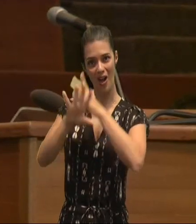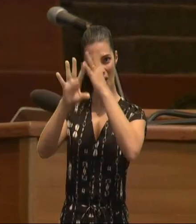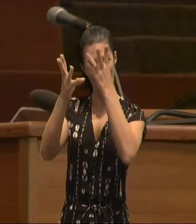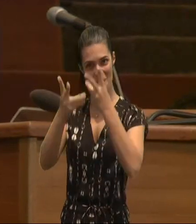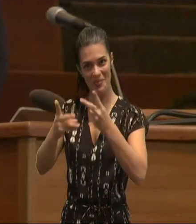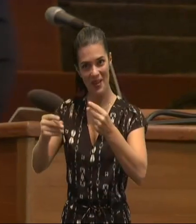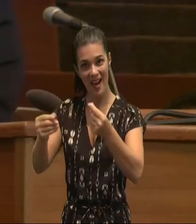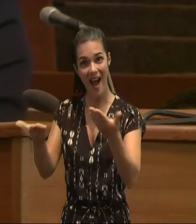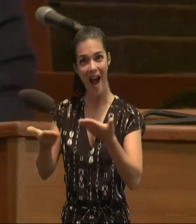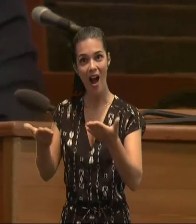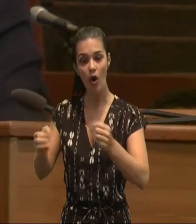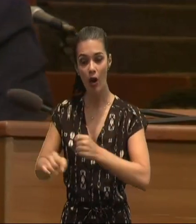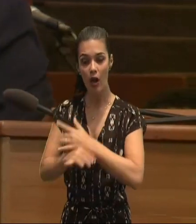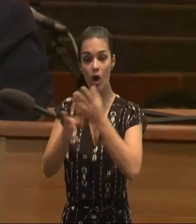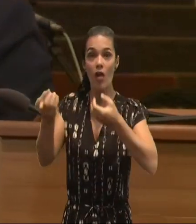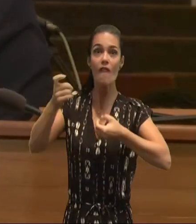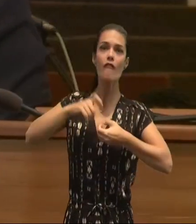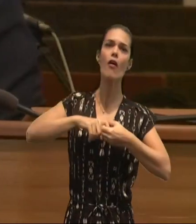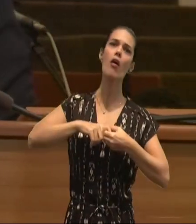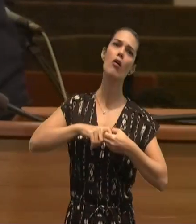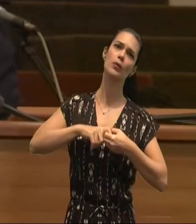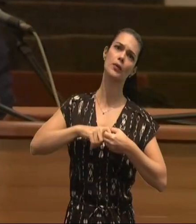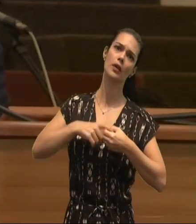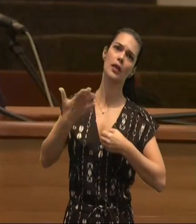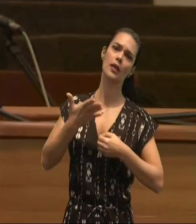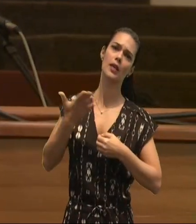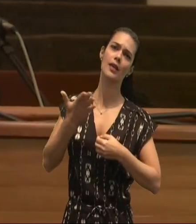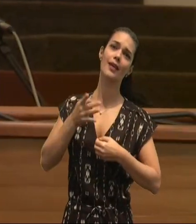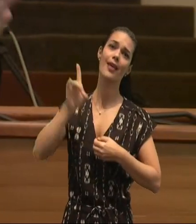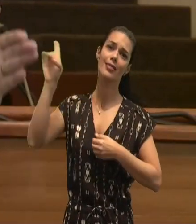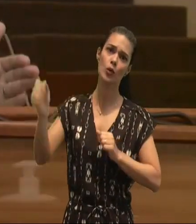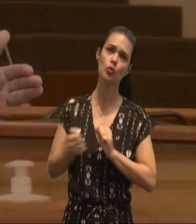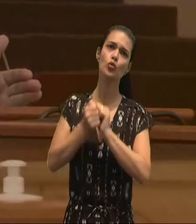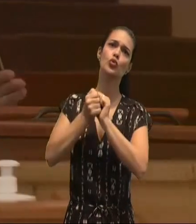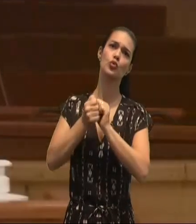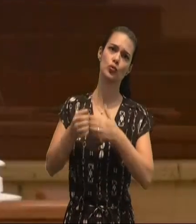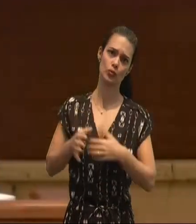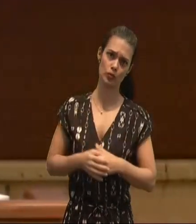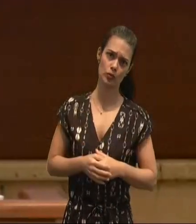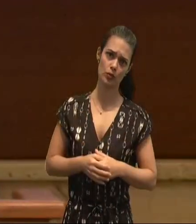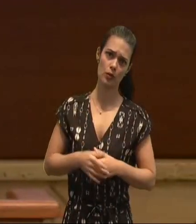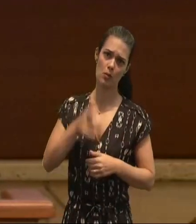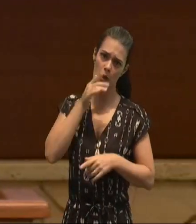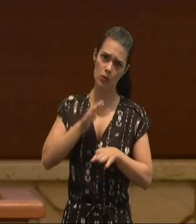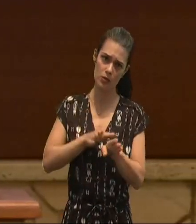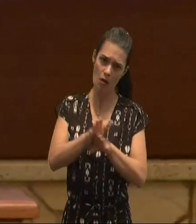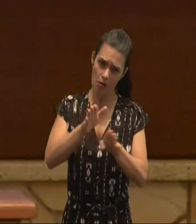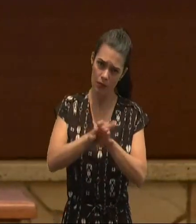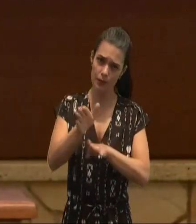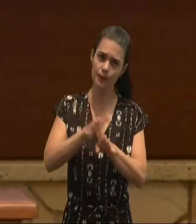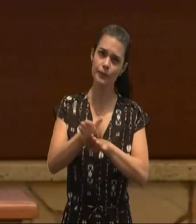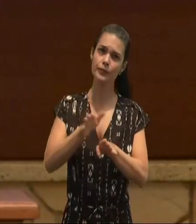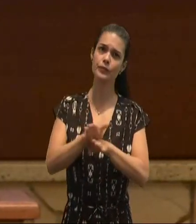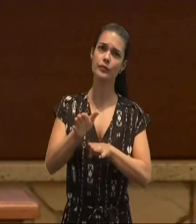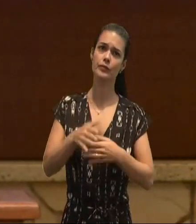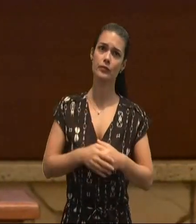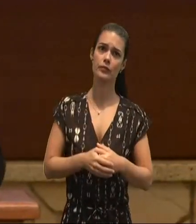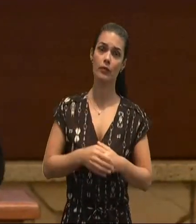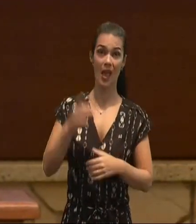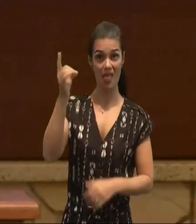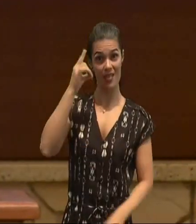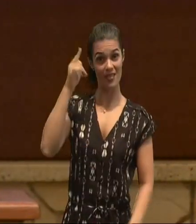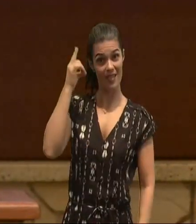tentando retornar na sua presença para com o povo, para poder trazer direcionamento. E Davi, então, como rei,